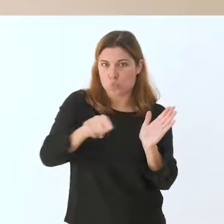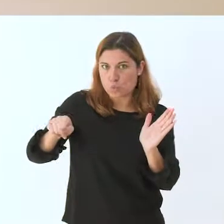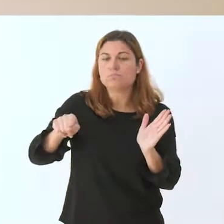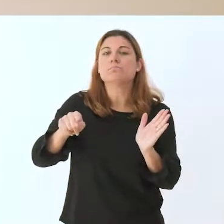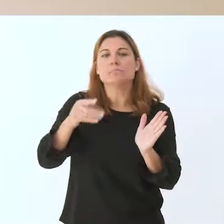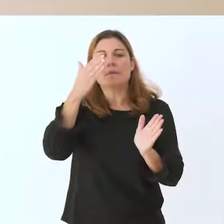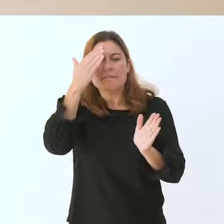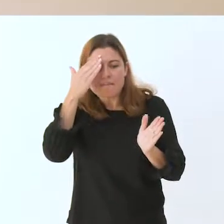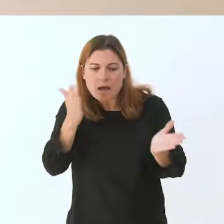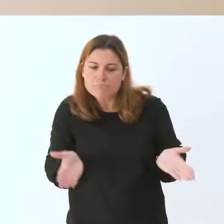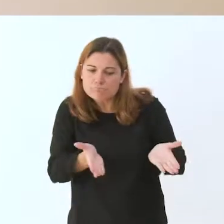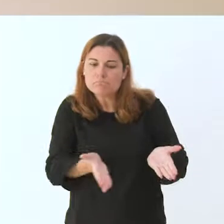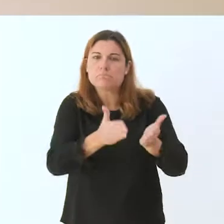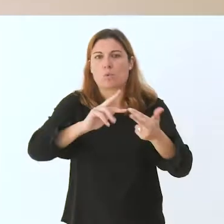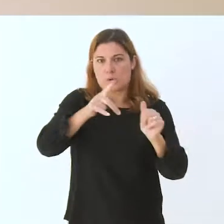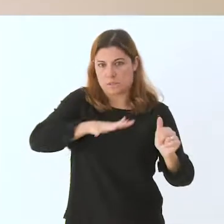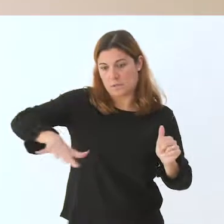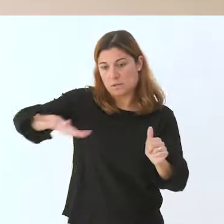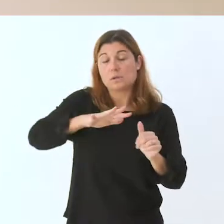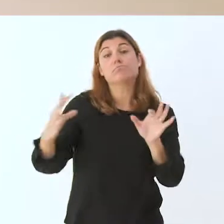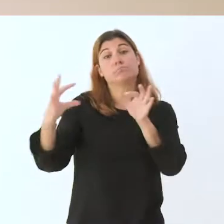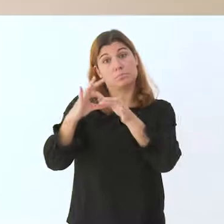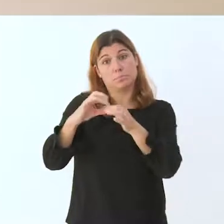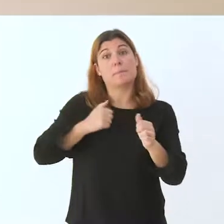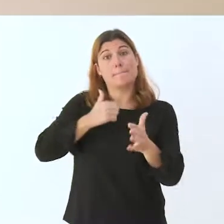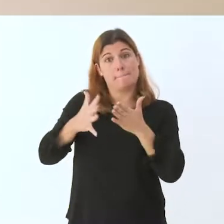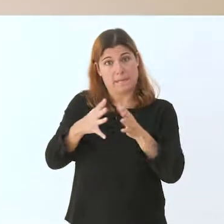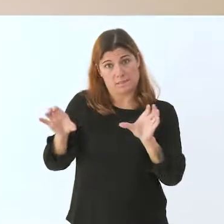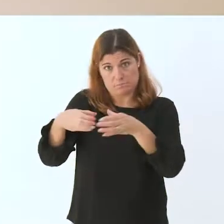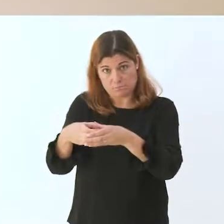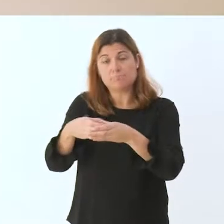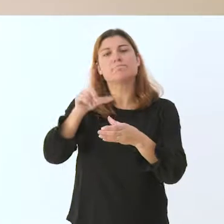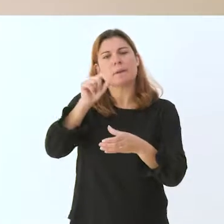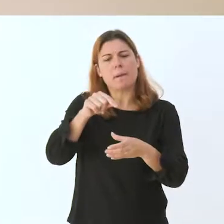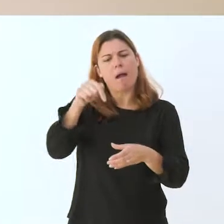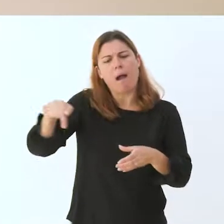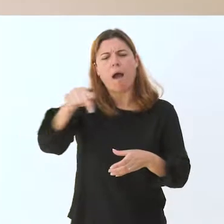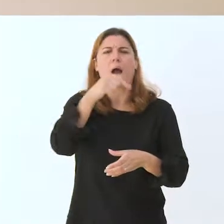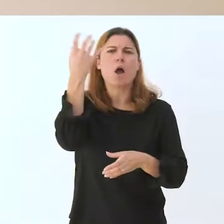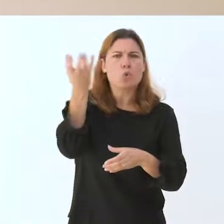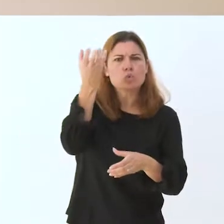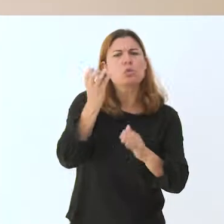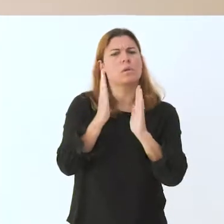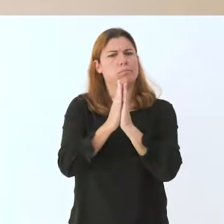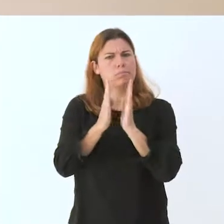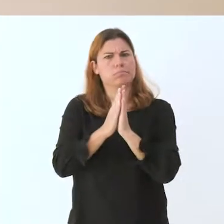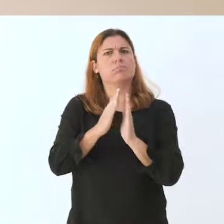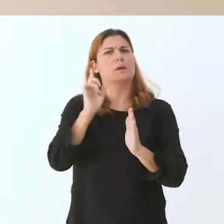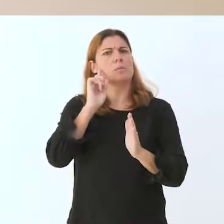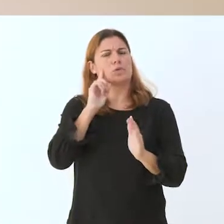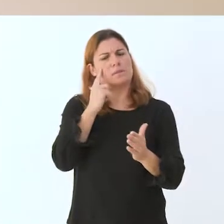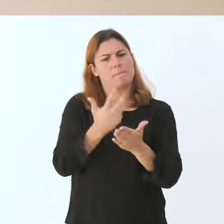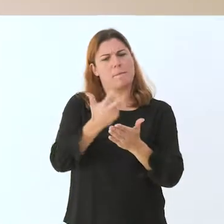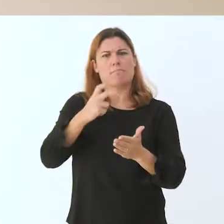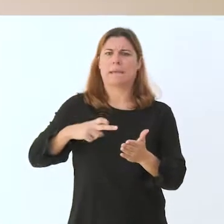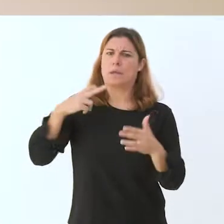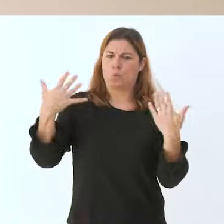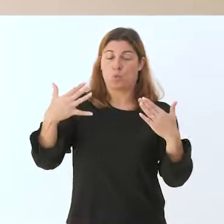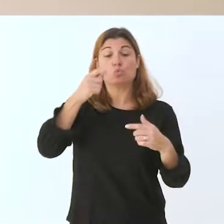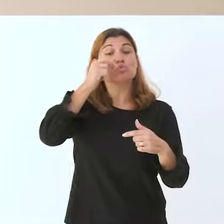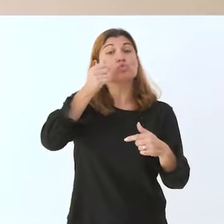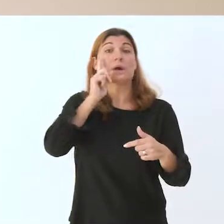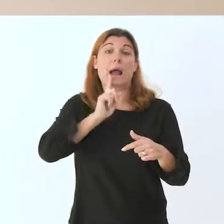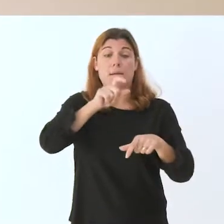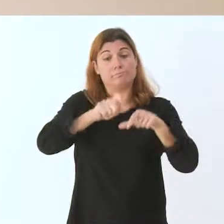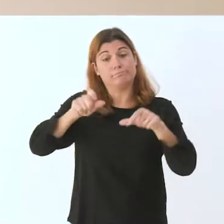e potencialidades do Conselho, do tecido empresarial e da riqueza cultural e religiosa dos e das